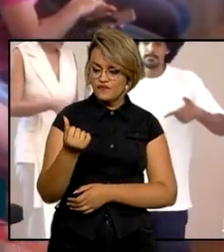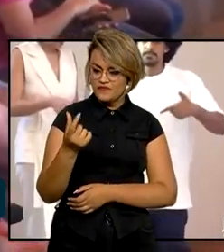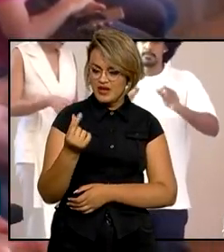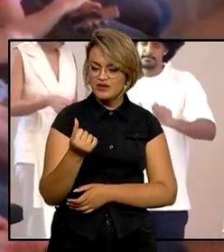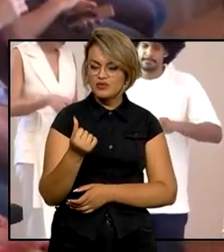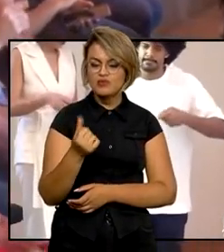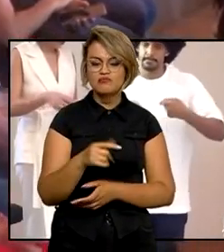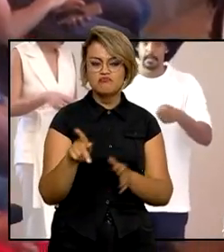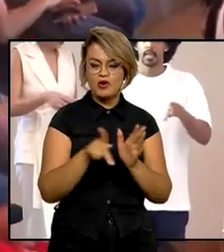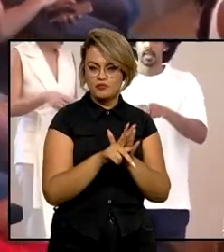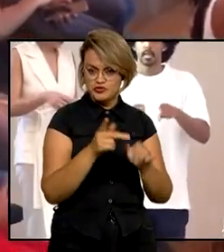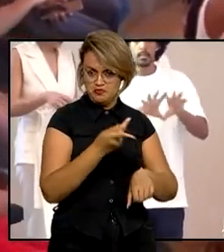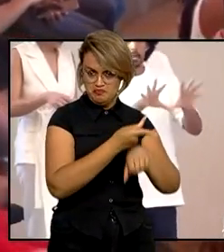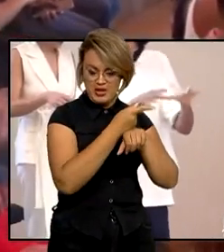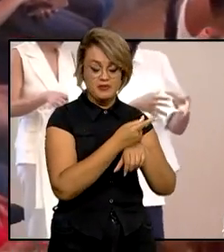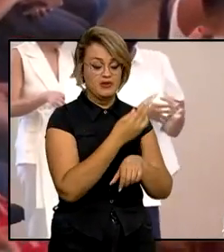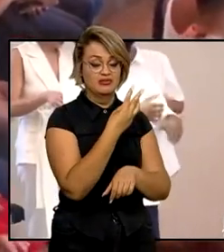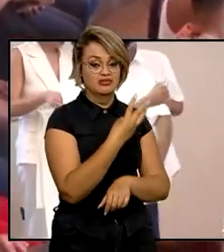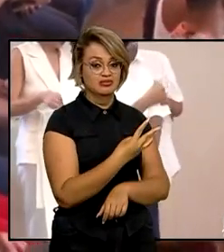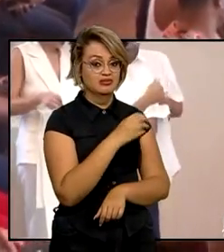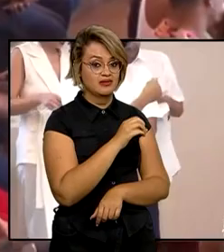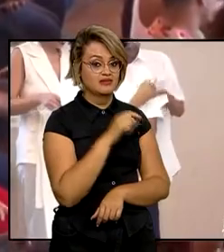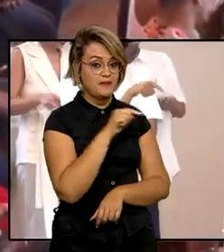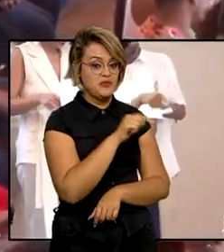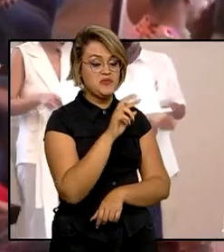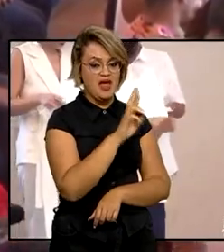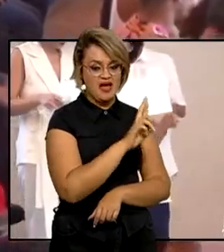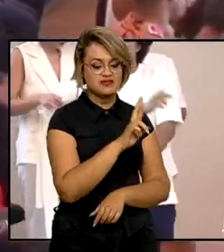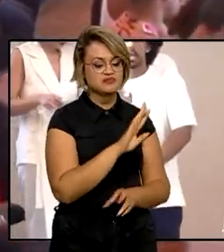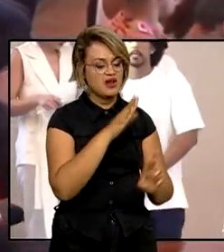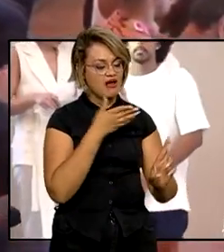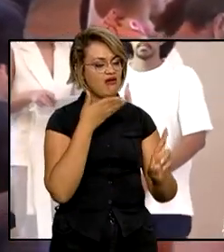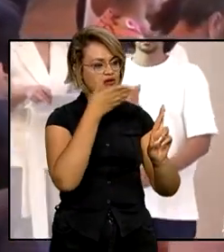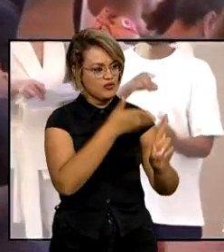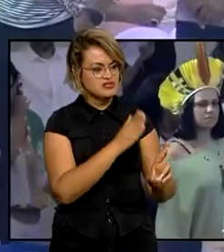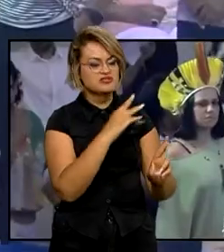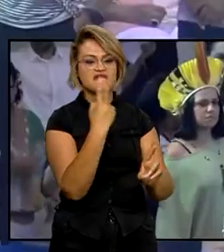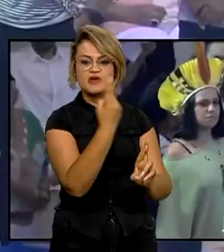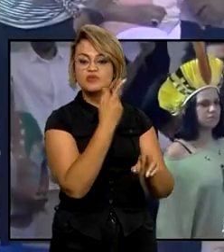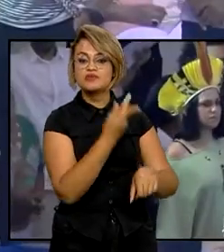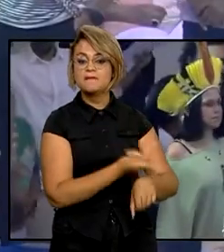bruto de premiação de 30 mil reais, para reconhecer e premiar